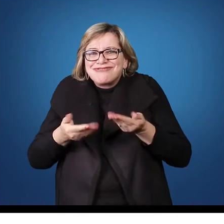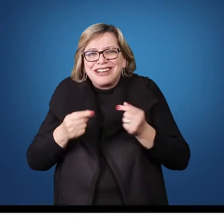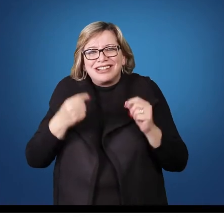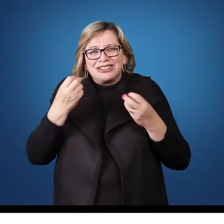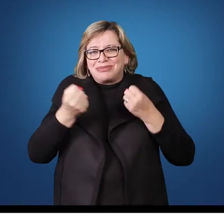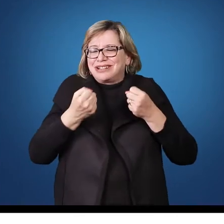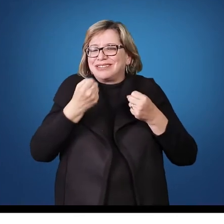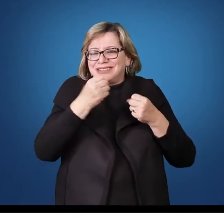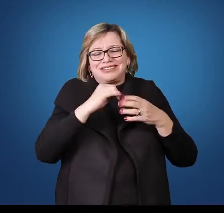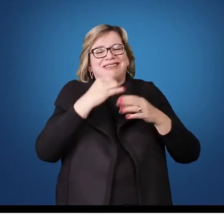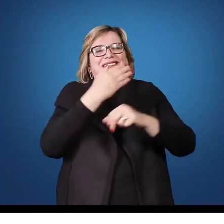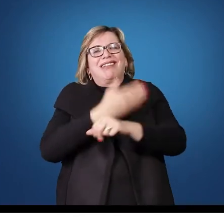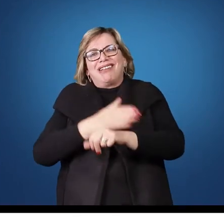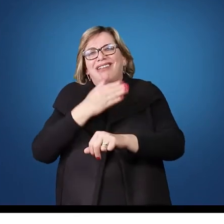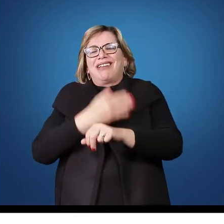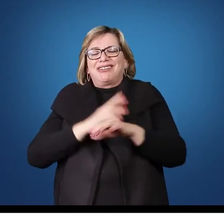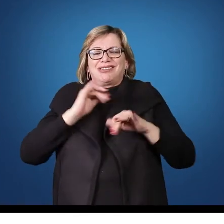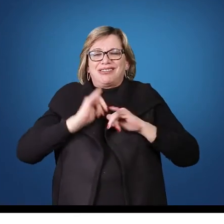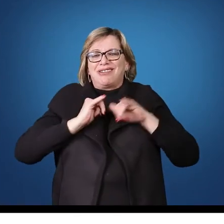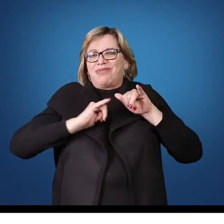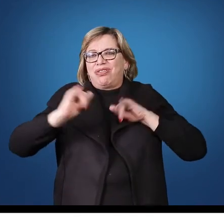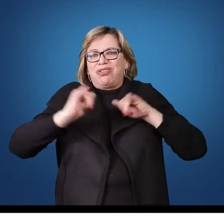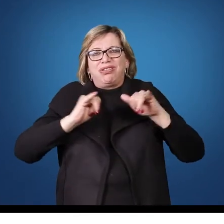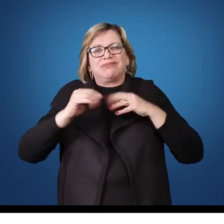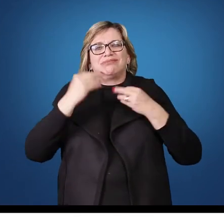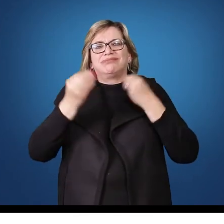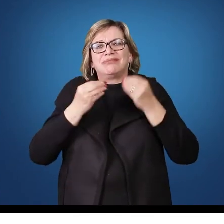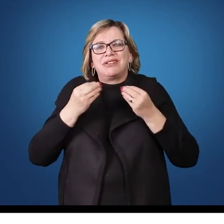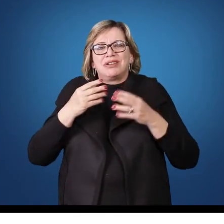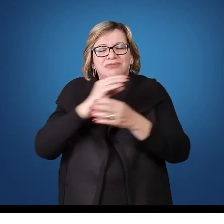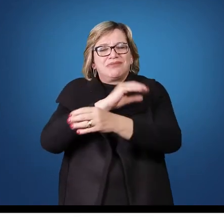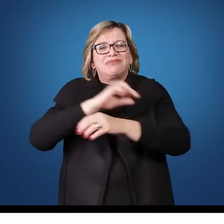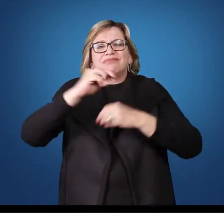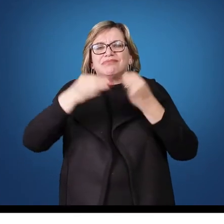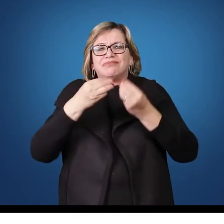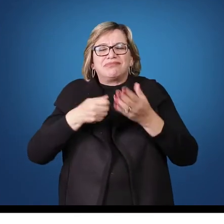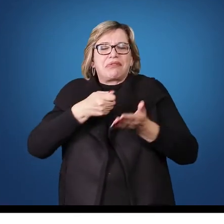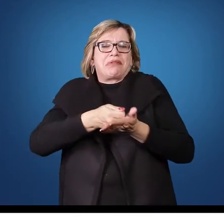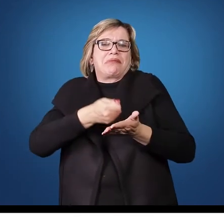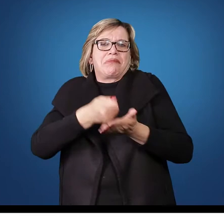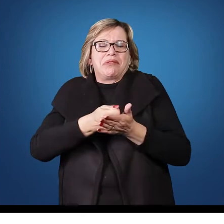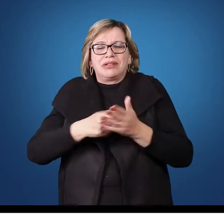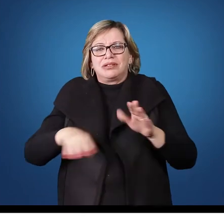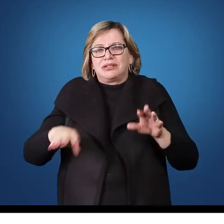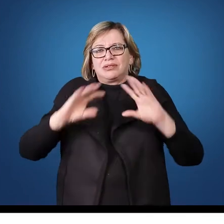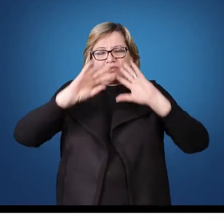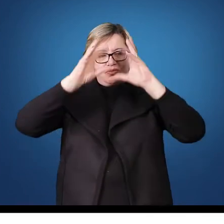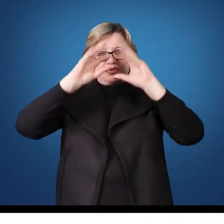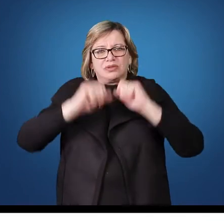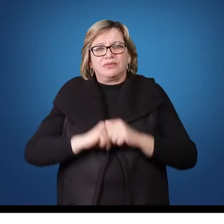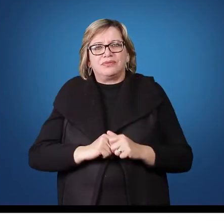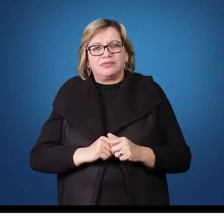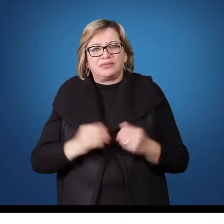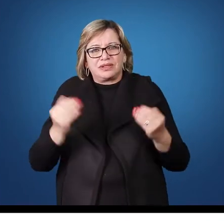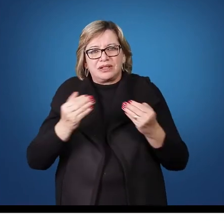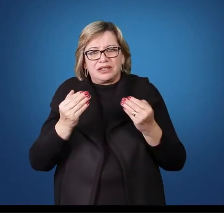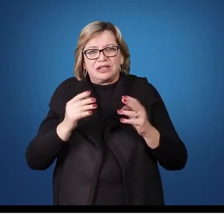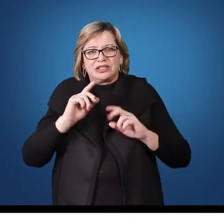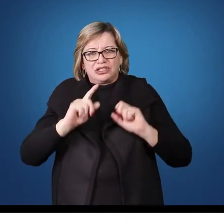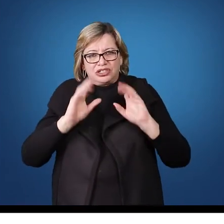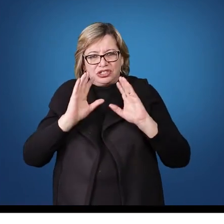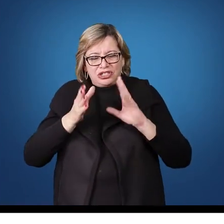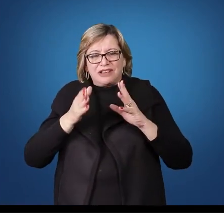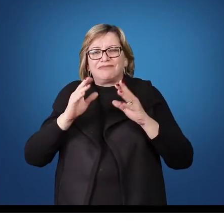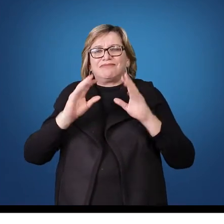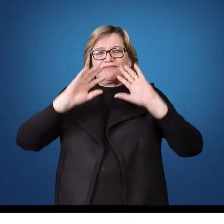a gente colocar só a informação dentro da opção motora da exigência do jogo. Da mesma fase que eles estão dominando o gesto motor